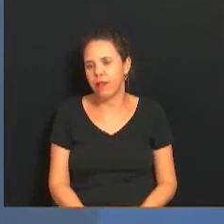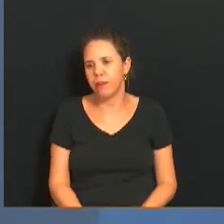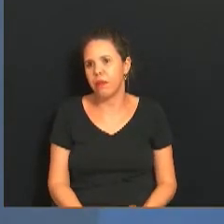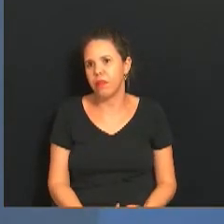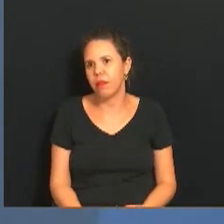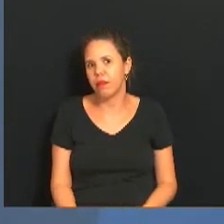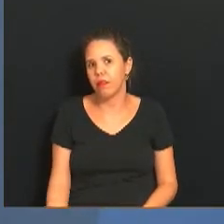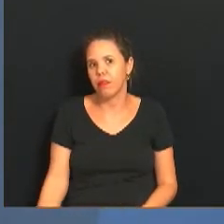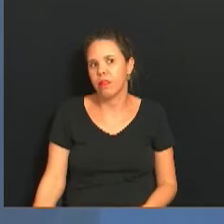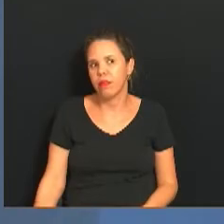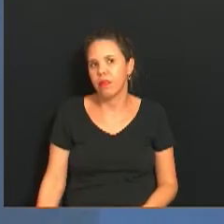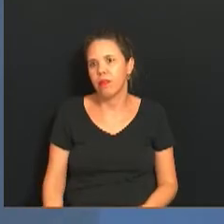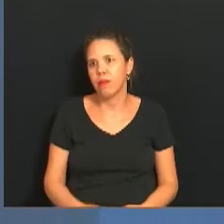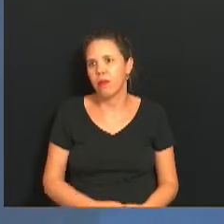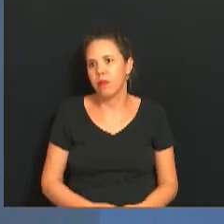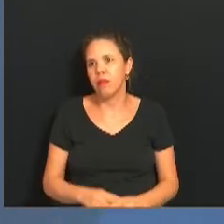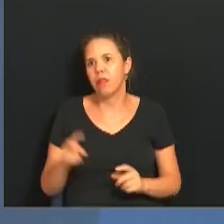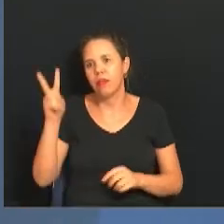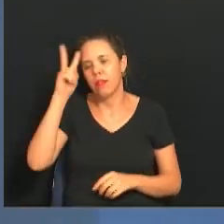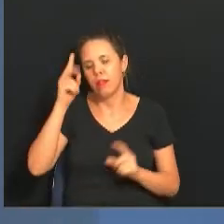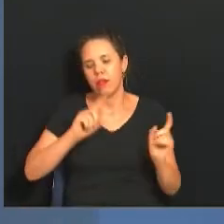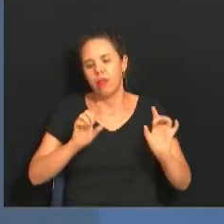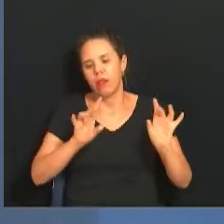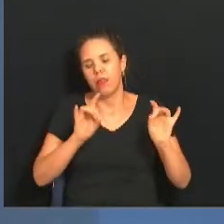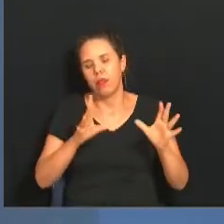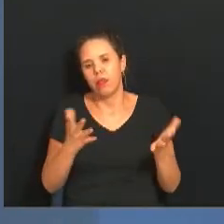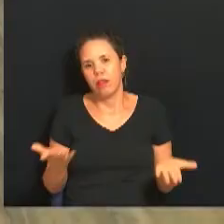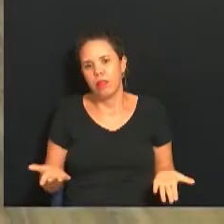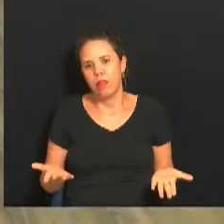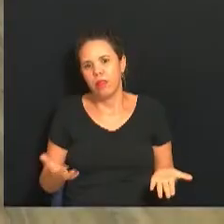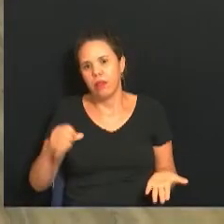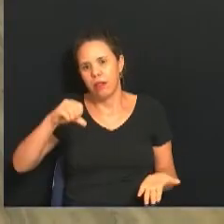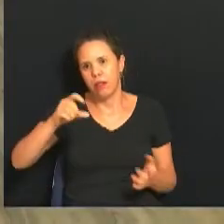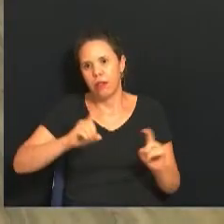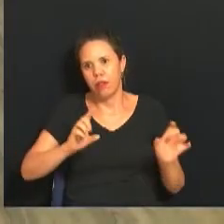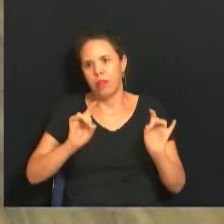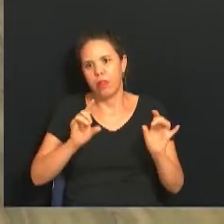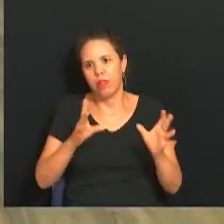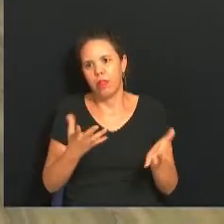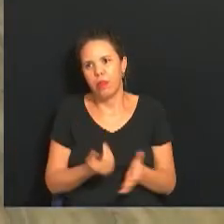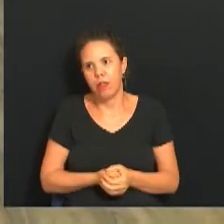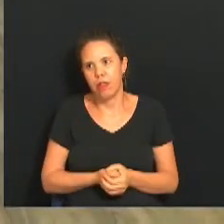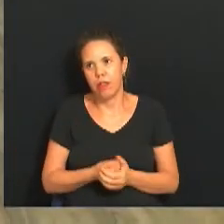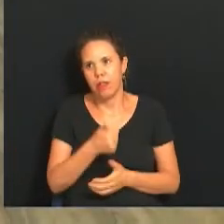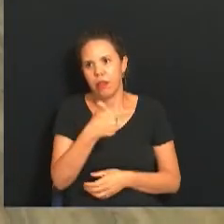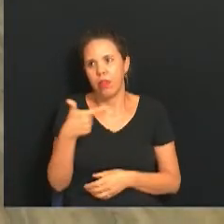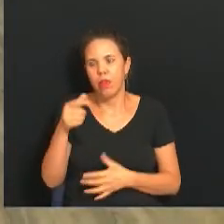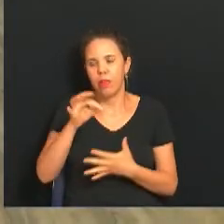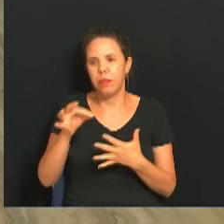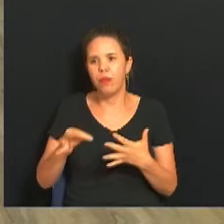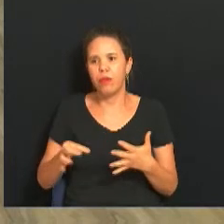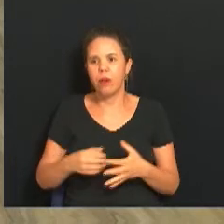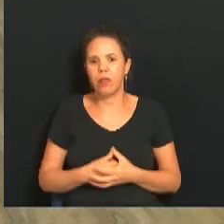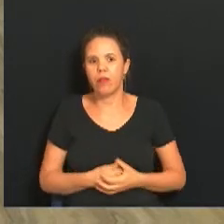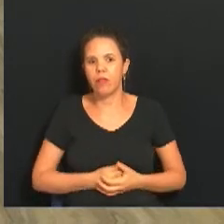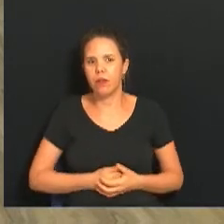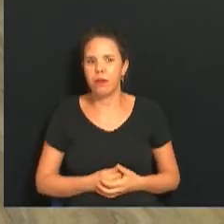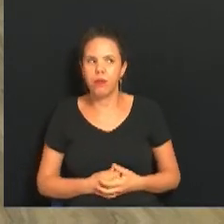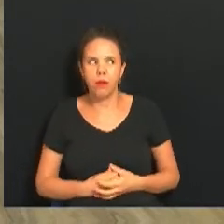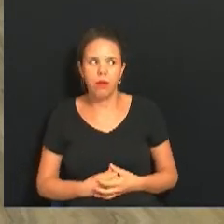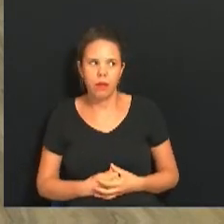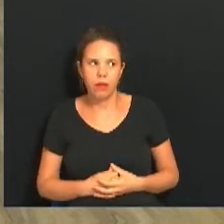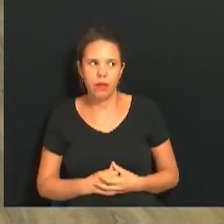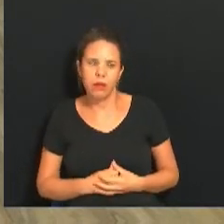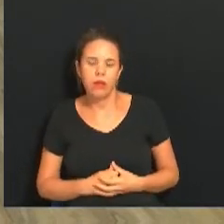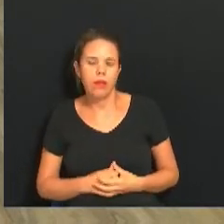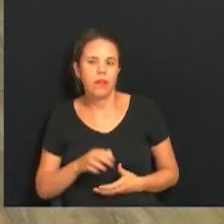E segunda-feira tem mais reunião extraordinária. É a 9ª reunião extraordinária com 12 itens na pauta. Os 12 itens